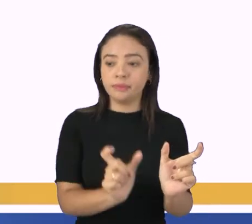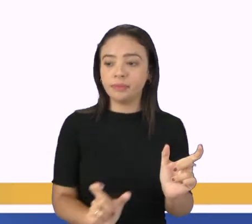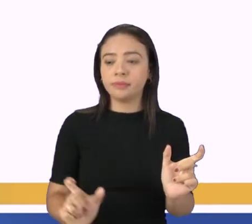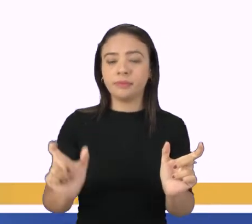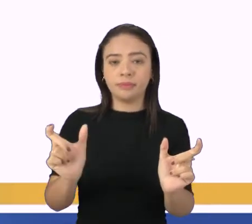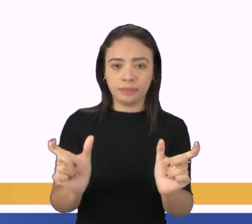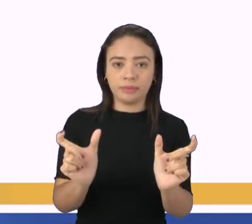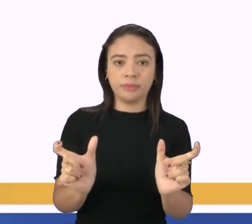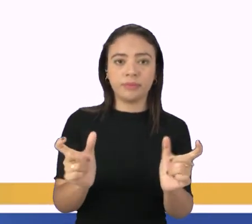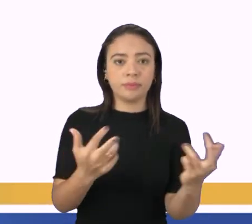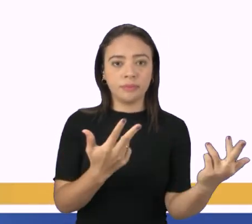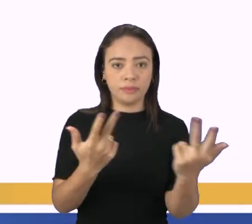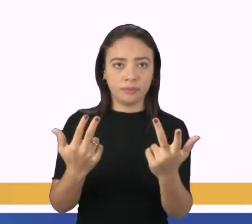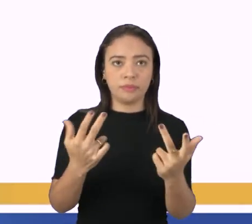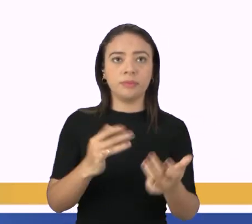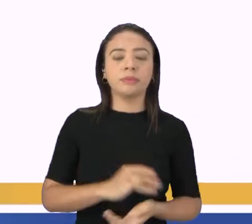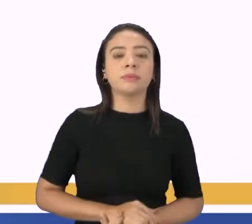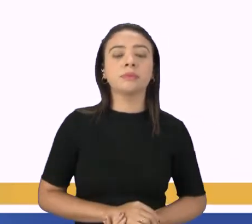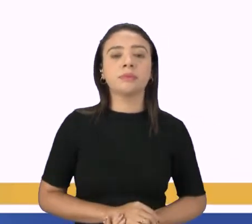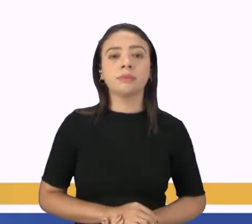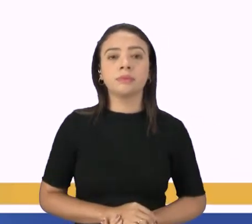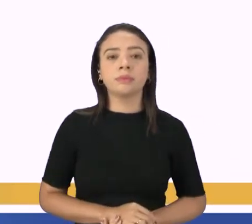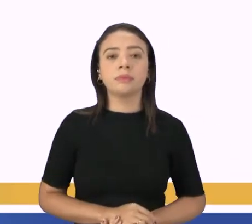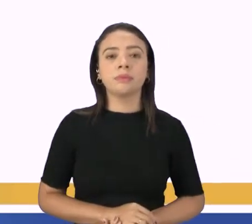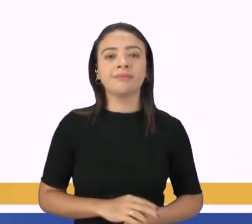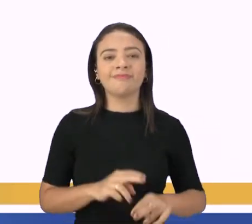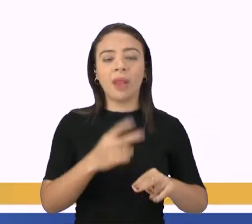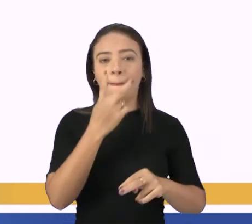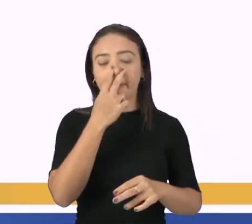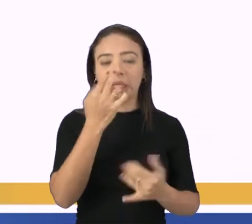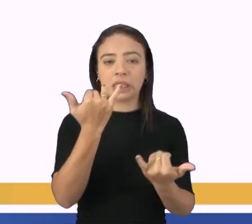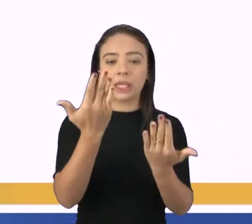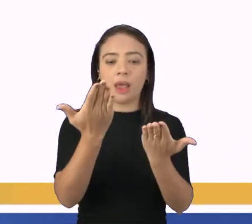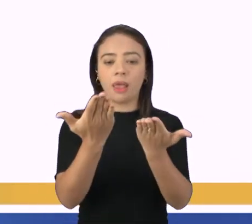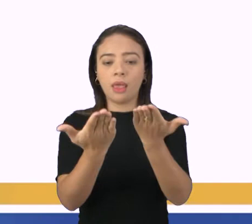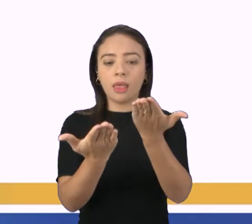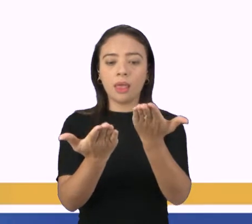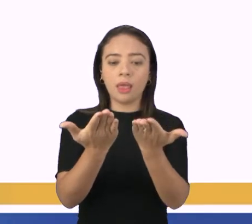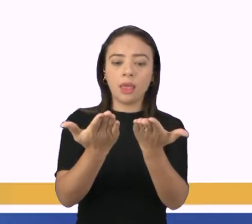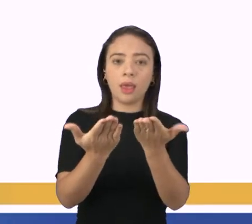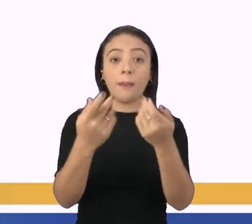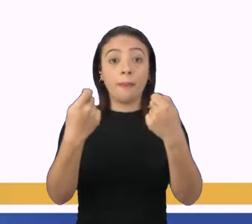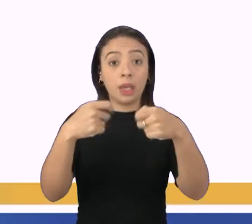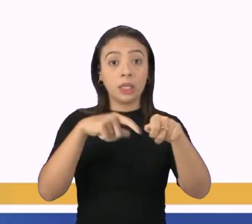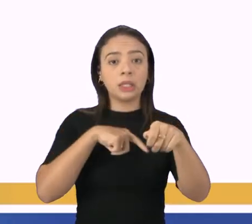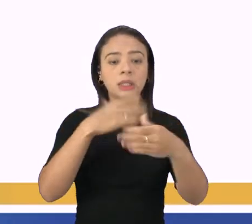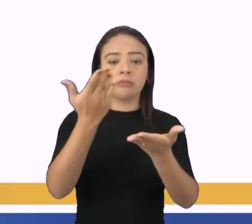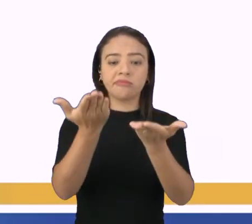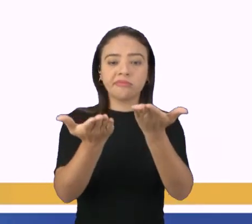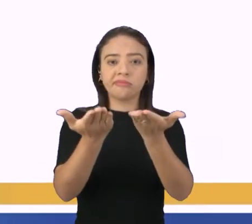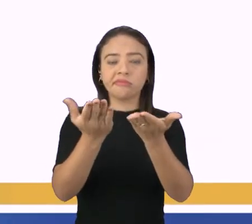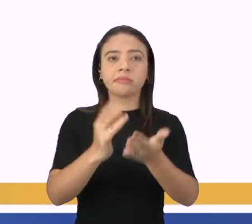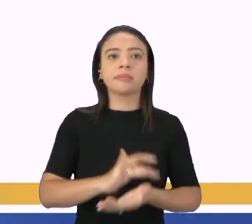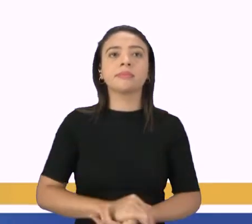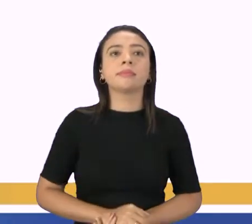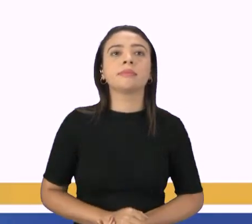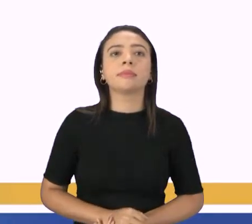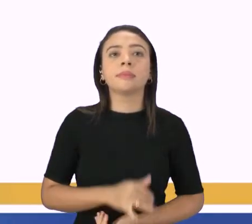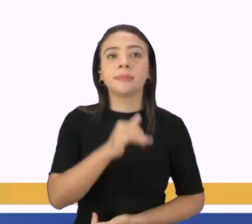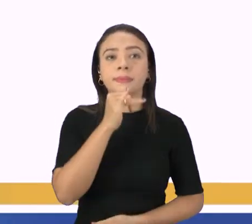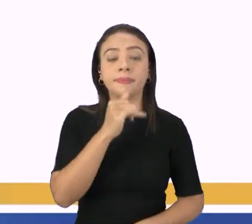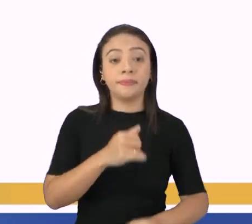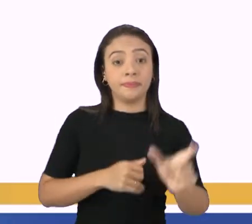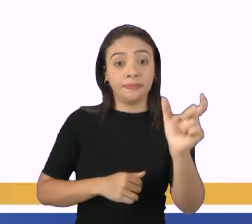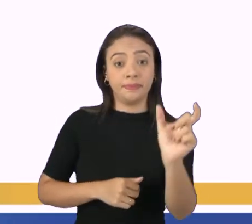está à direita. Então, é como se fossem aquelas balanças de dois pratos em equilíbrio, ok? Então, eu